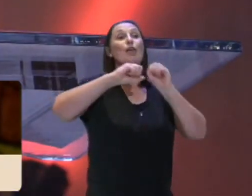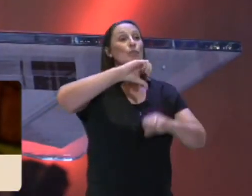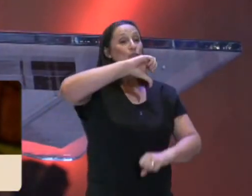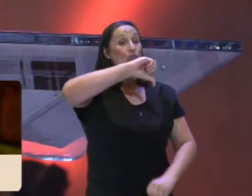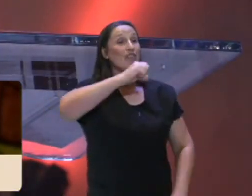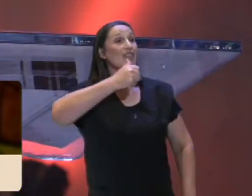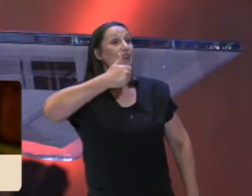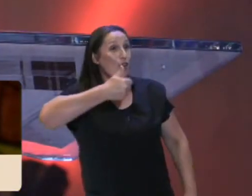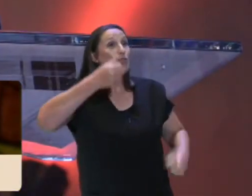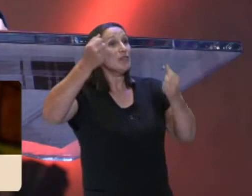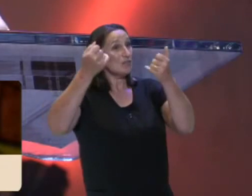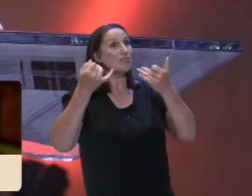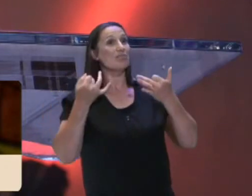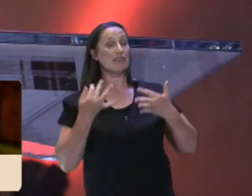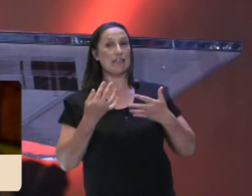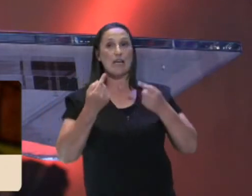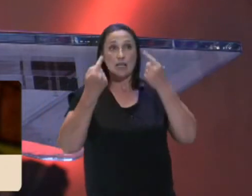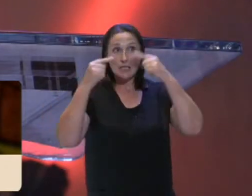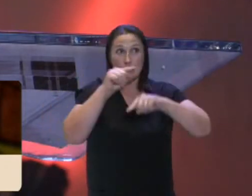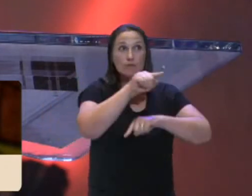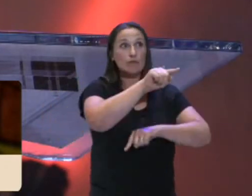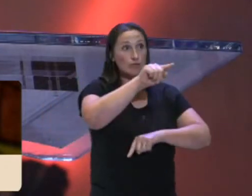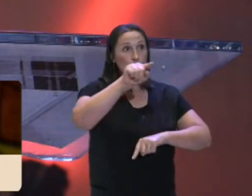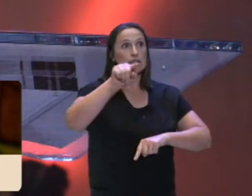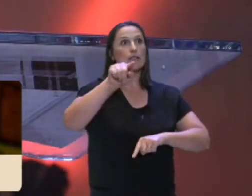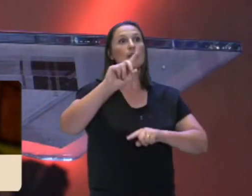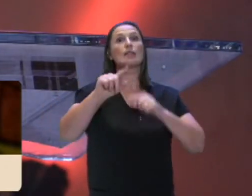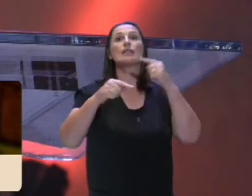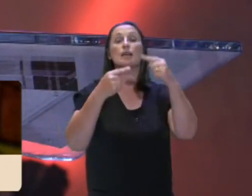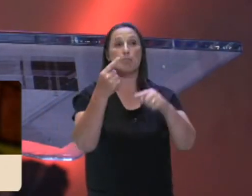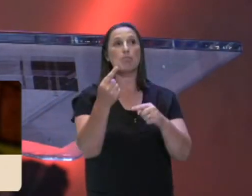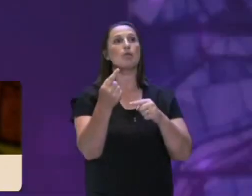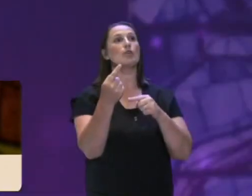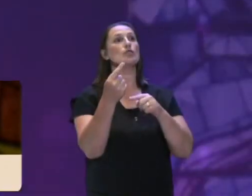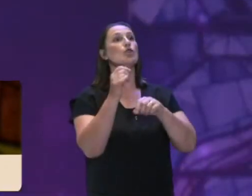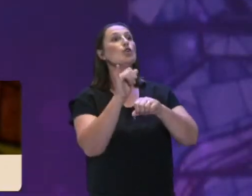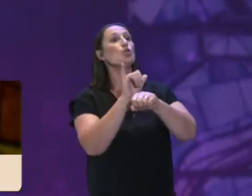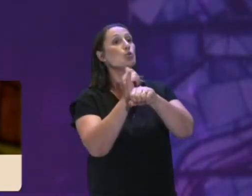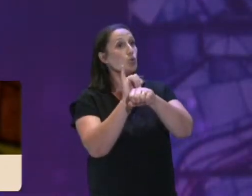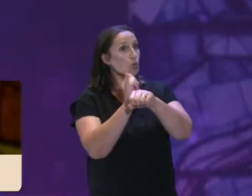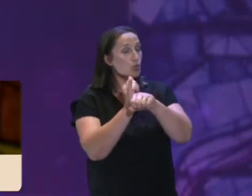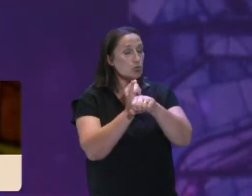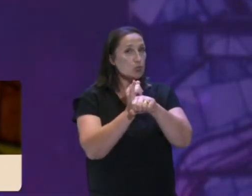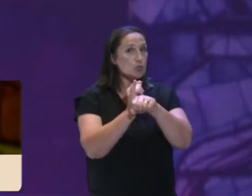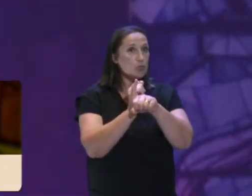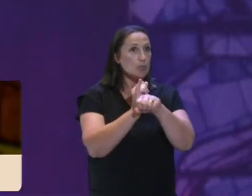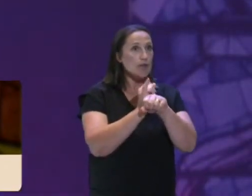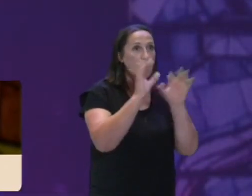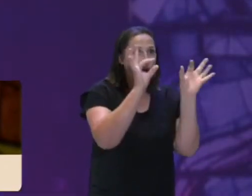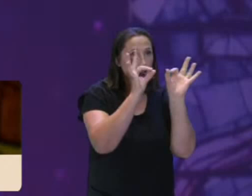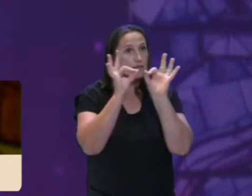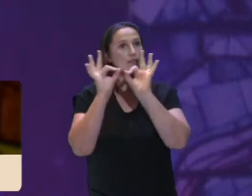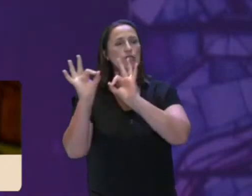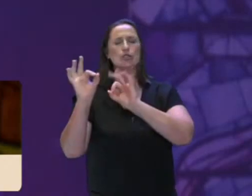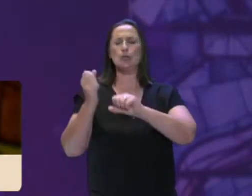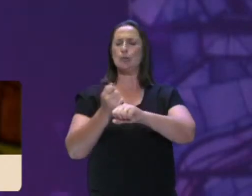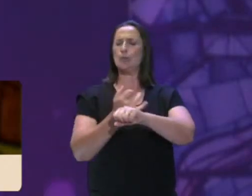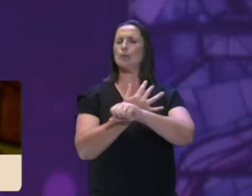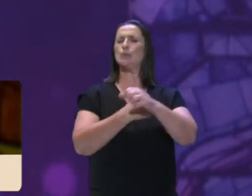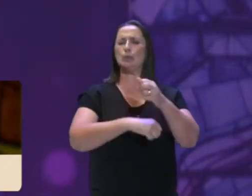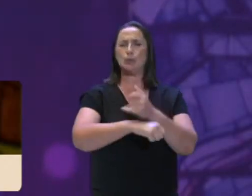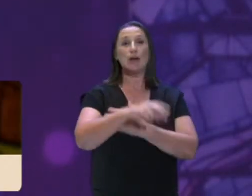demais. Eu desafio você, se não participou do culto, a ir lá no YouTube assistir. Foi emocionante a